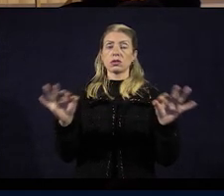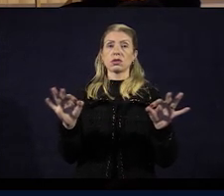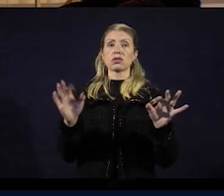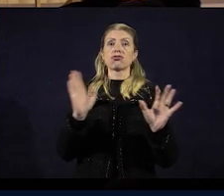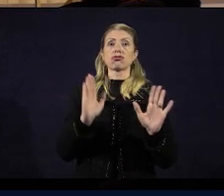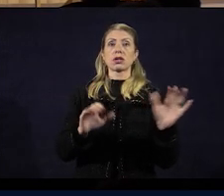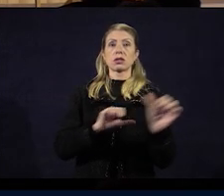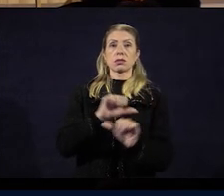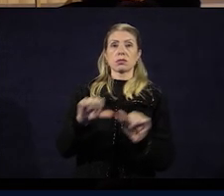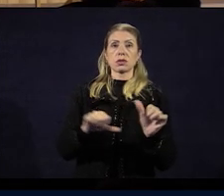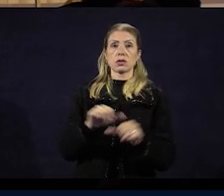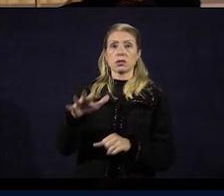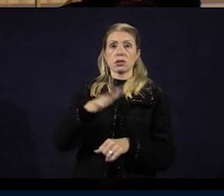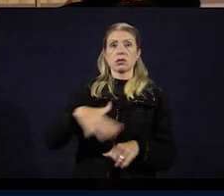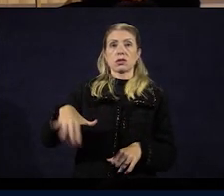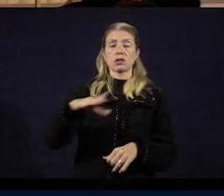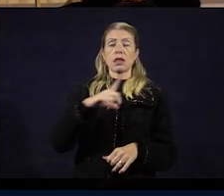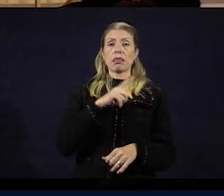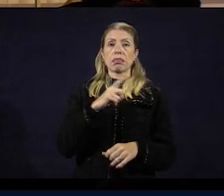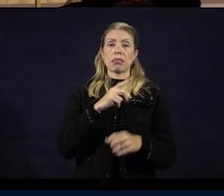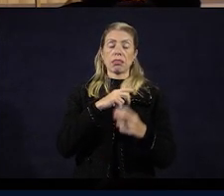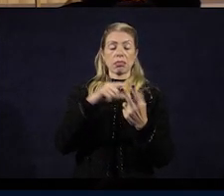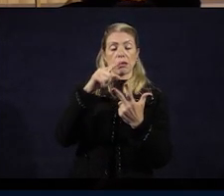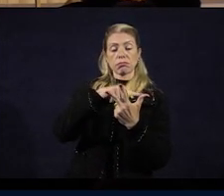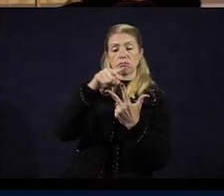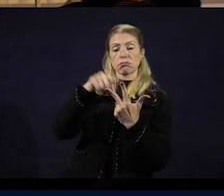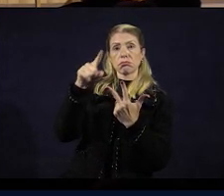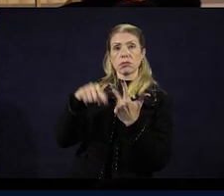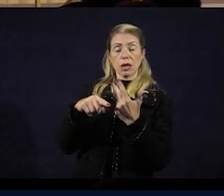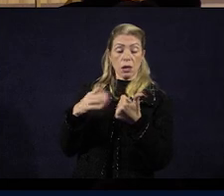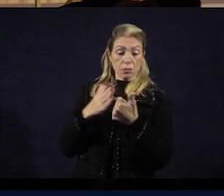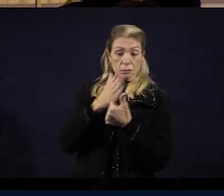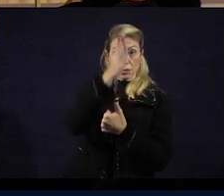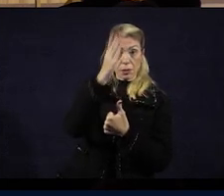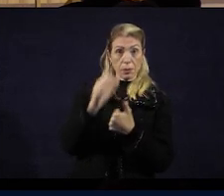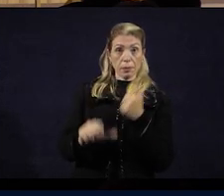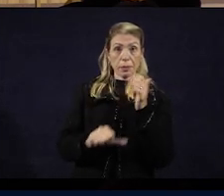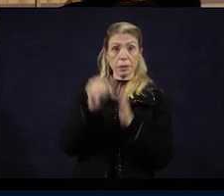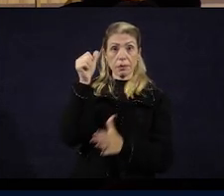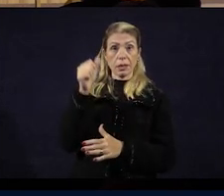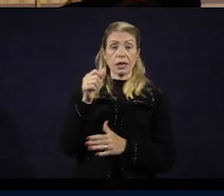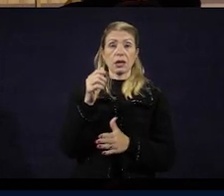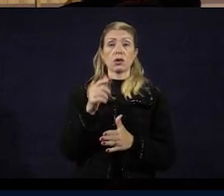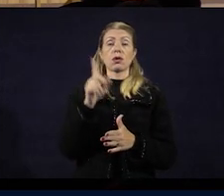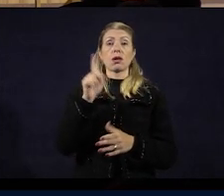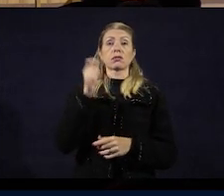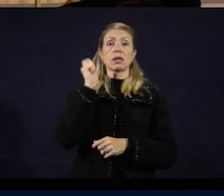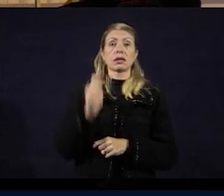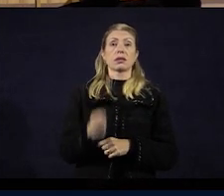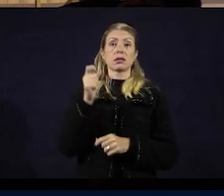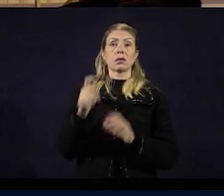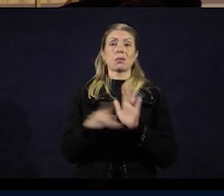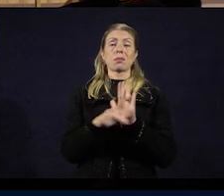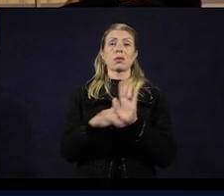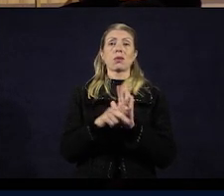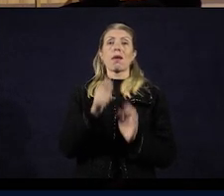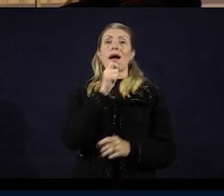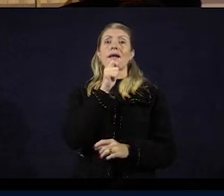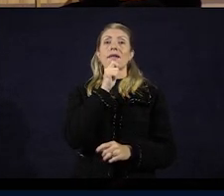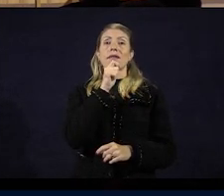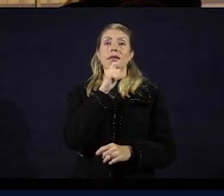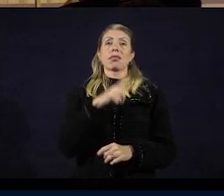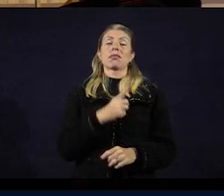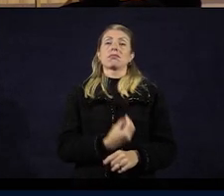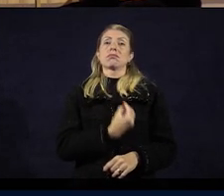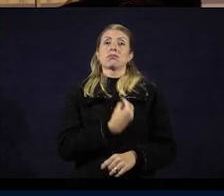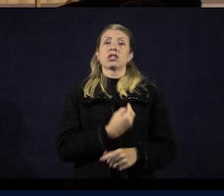A gente trabalha no setor ferroviário num tripé, né? O primeiro eixo desse tripé é justamente fazer o leilão dos ativos que ainda estavam